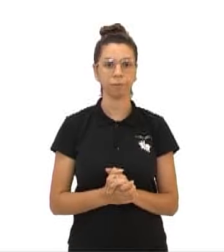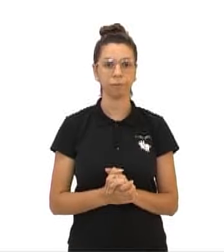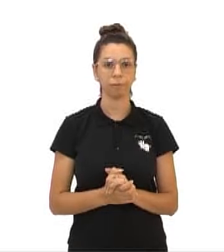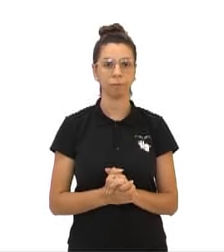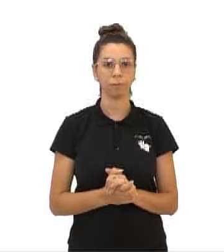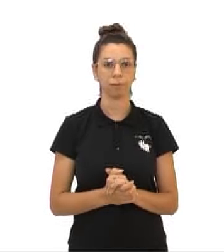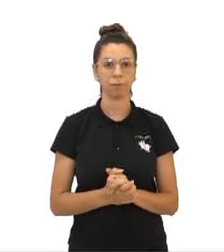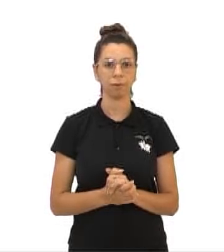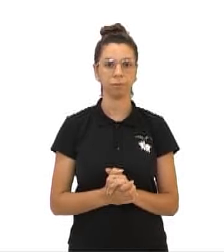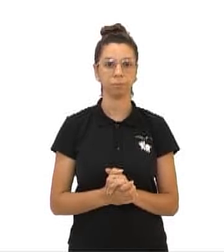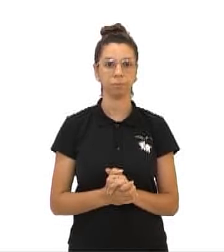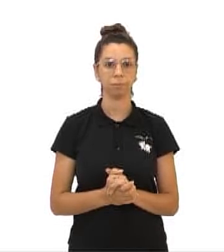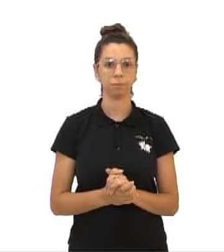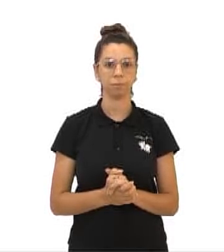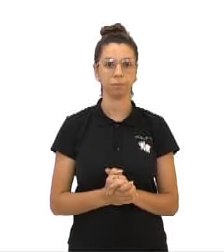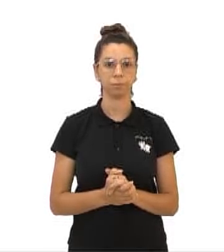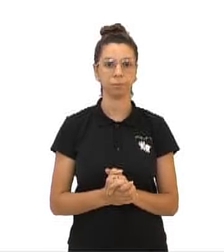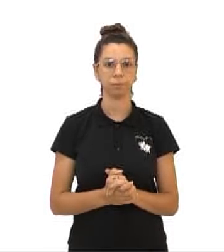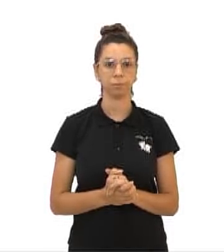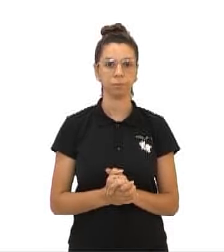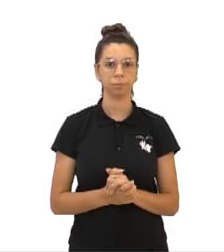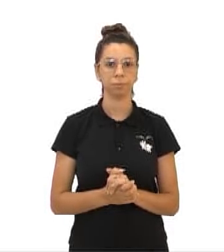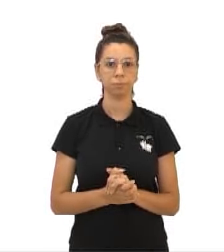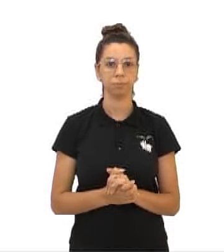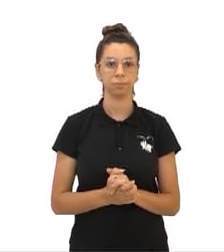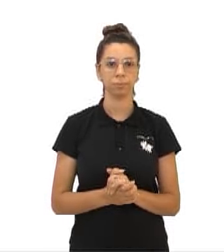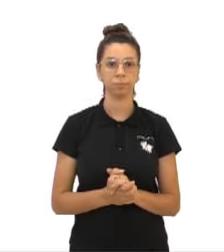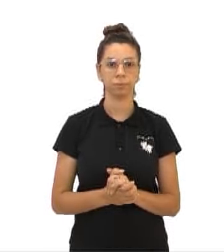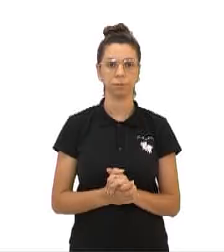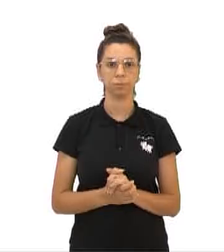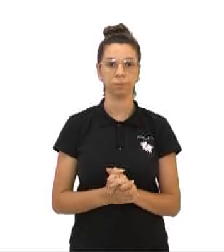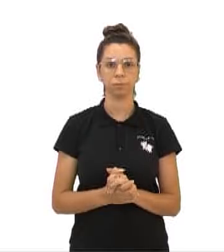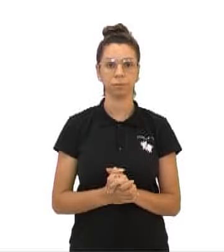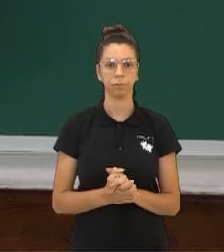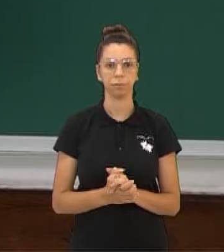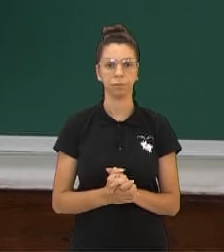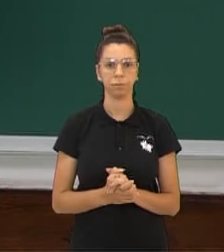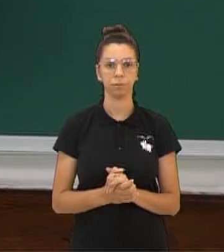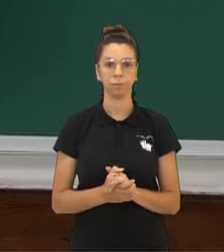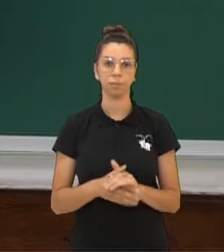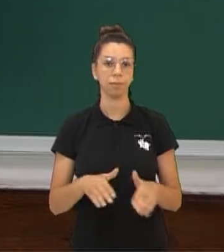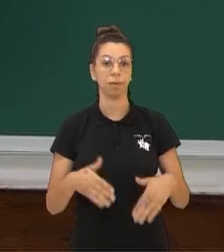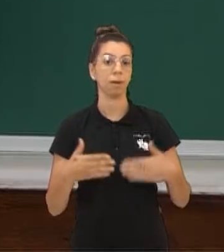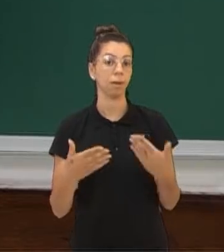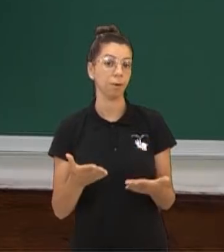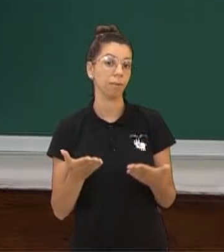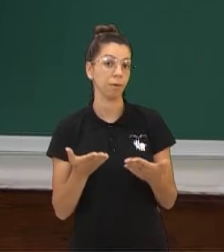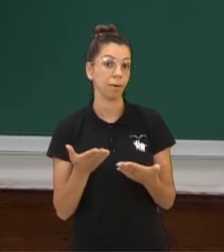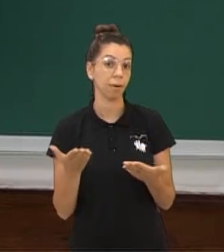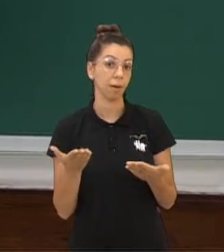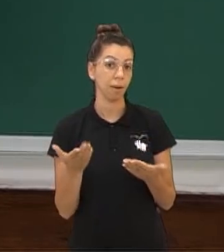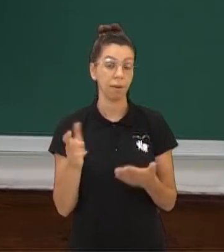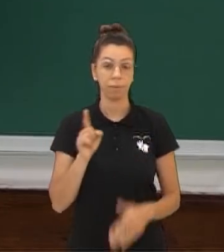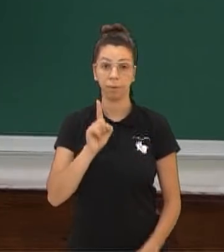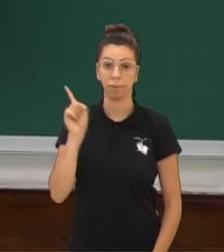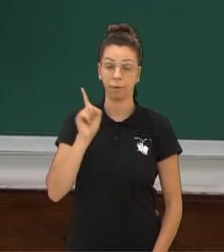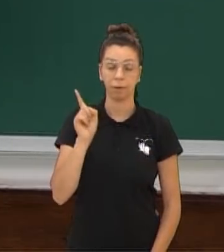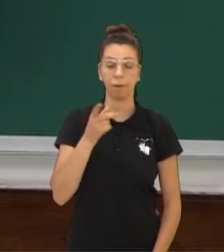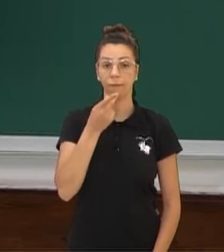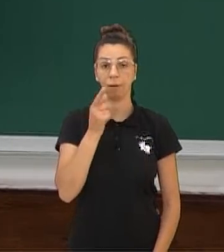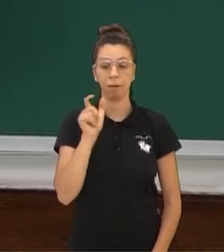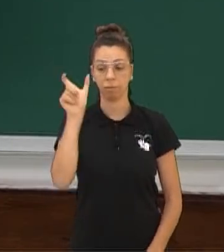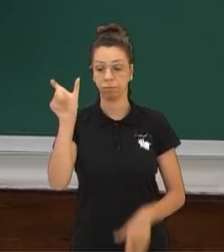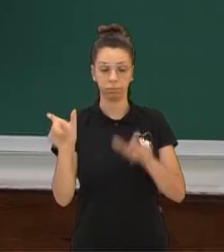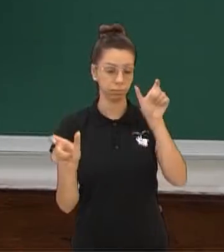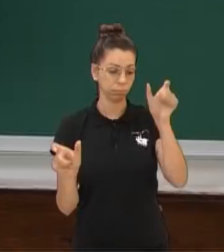with pointy ears and Eunice with flop ears. Então aqui está falando desses dois personagens, né?